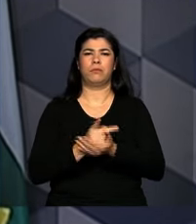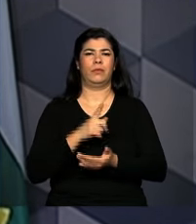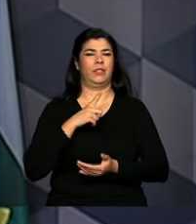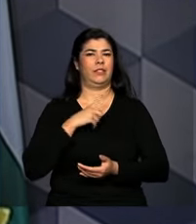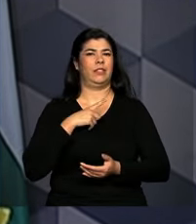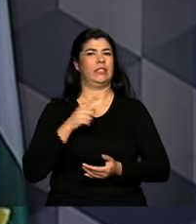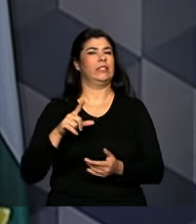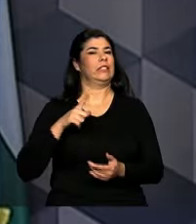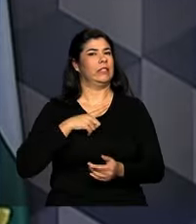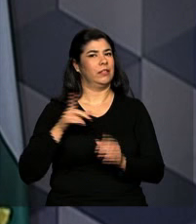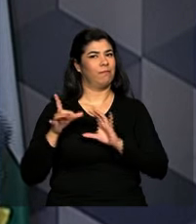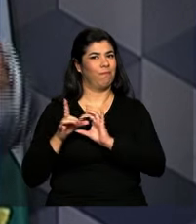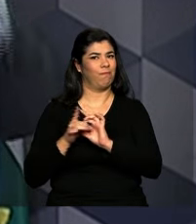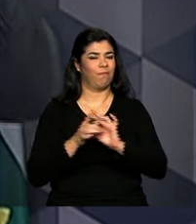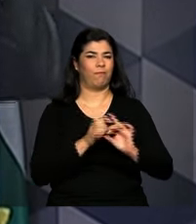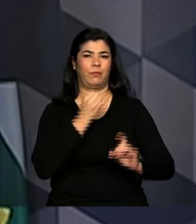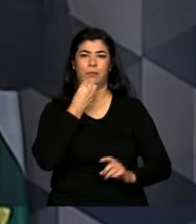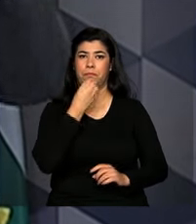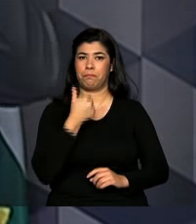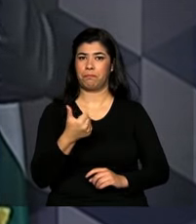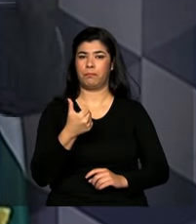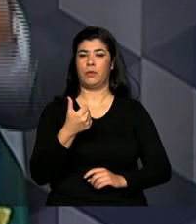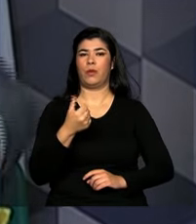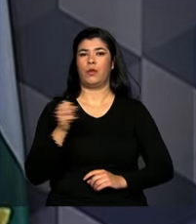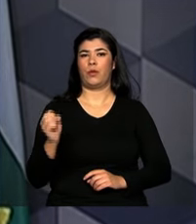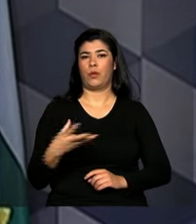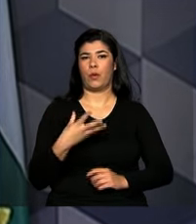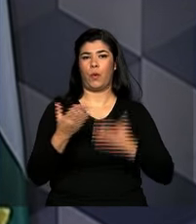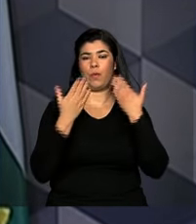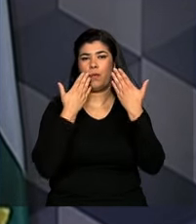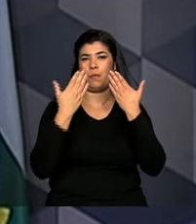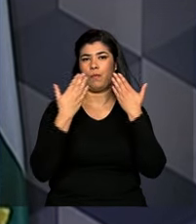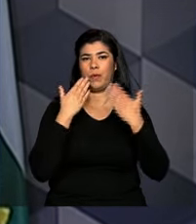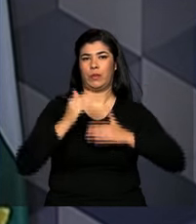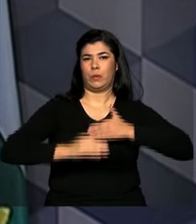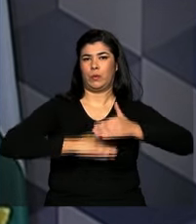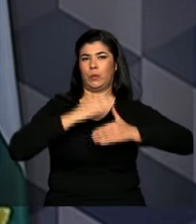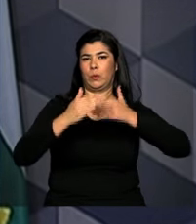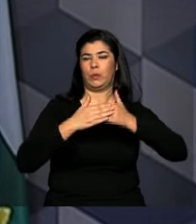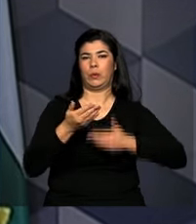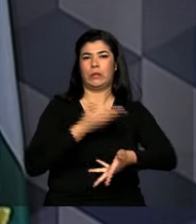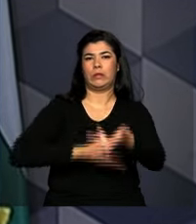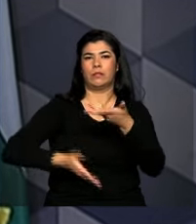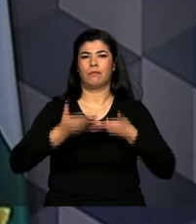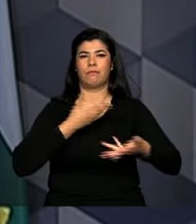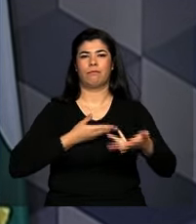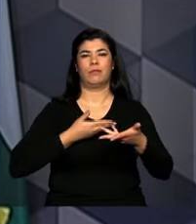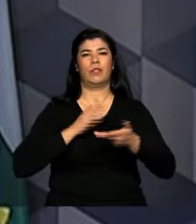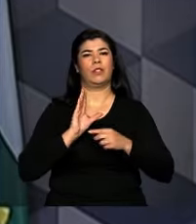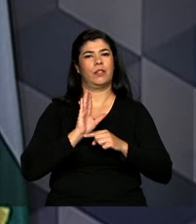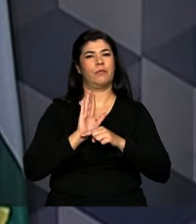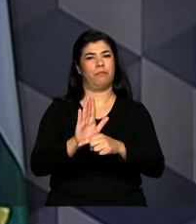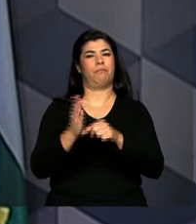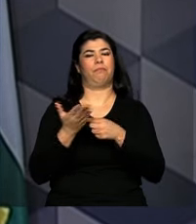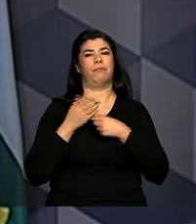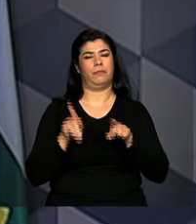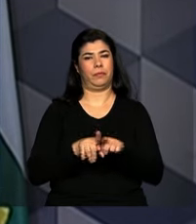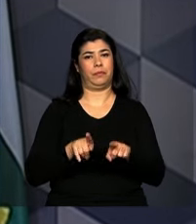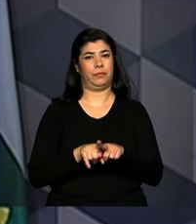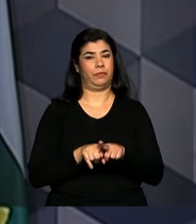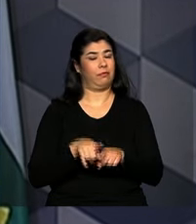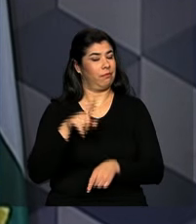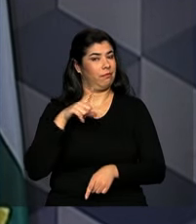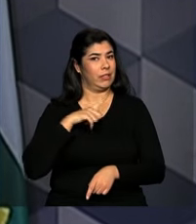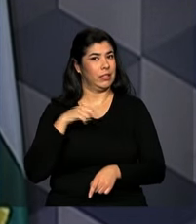sentido trabalharmos novos paradigmas e novos saltos nessa interação e nessa cooperação. E faz